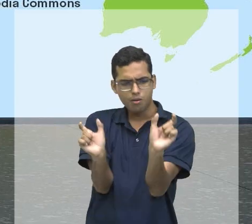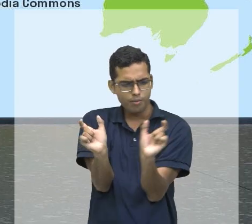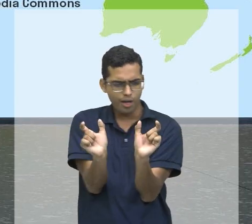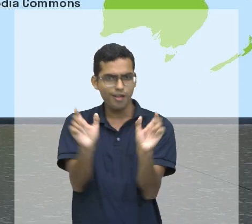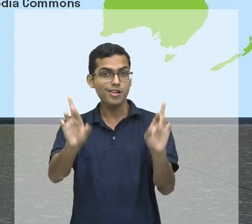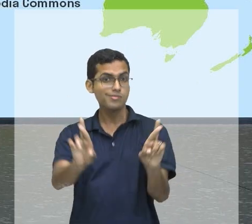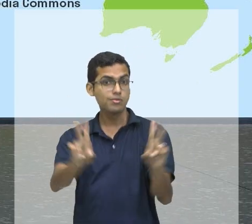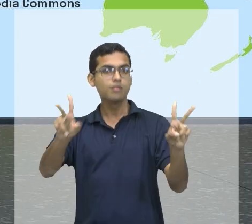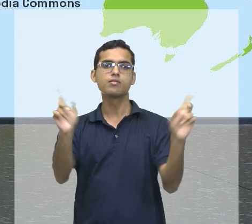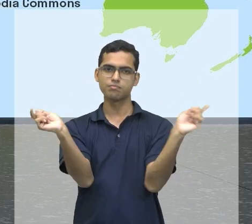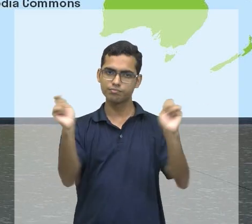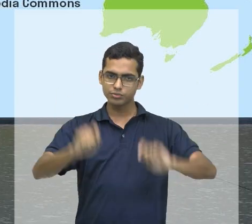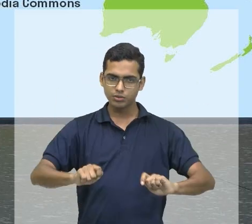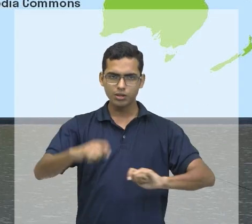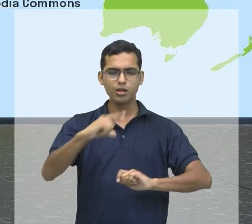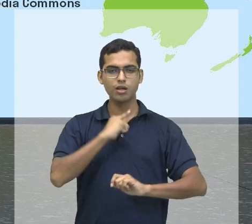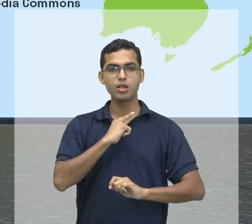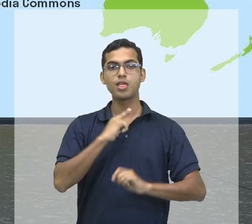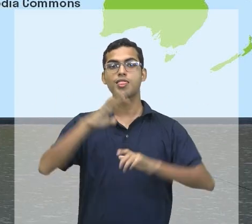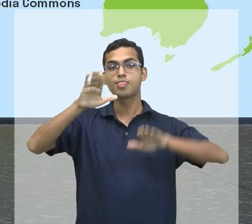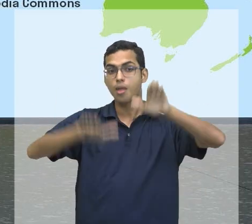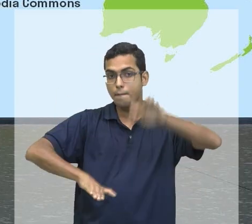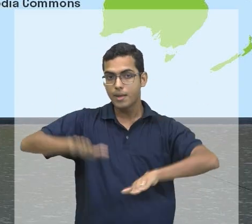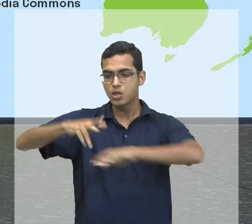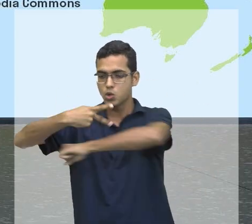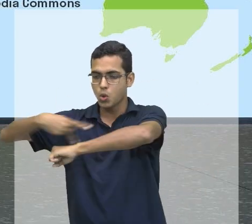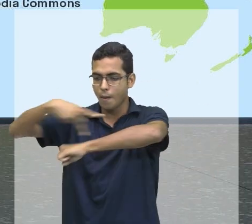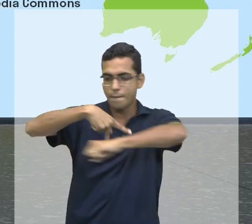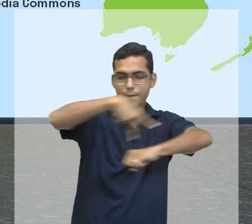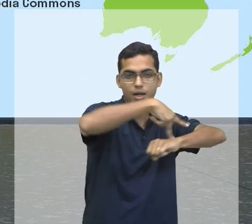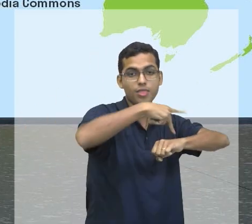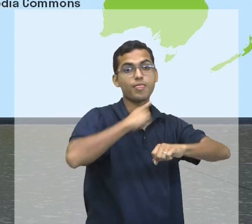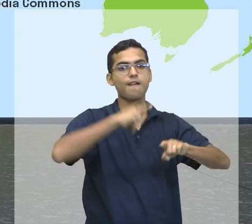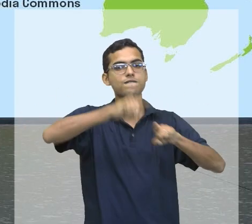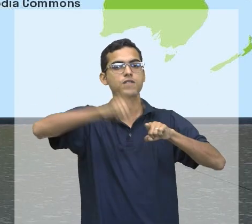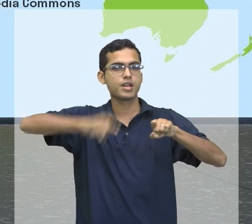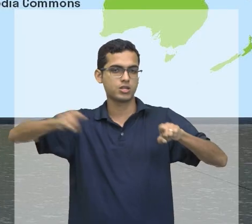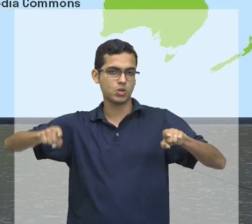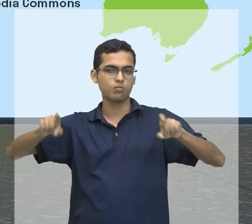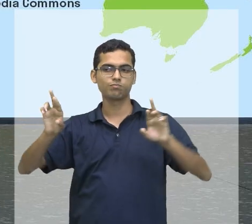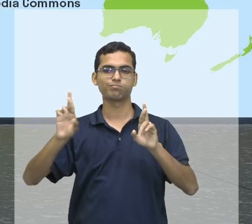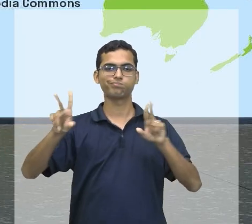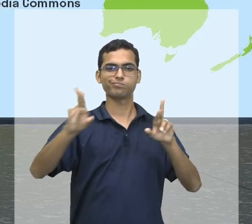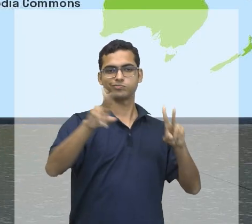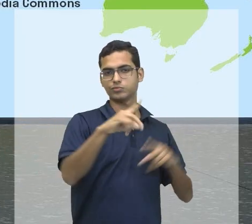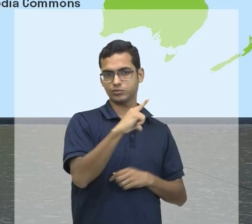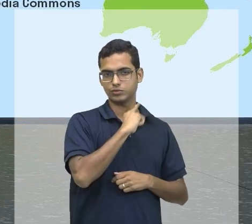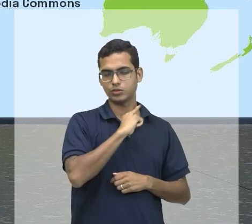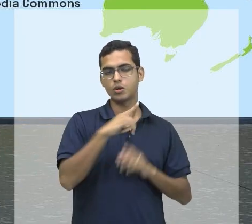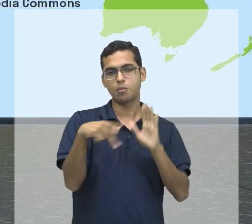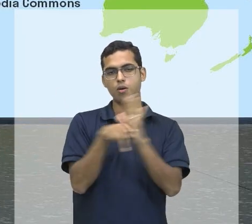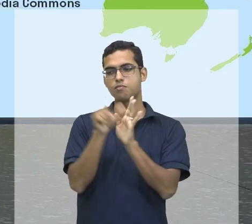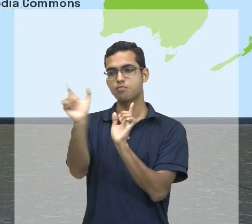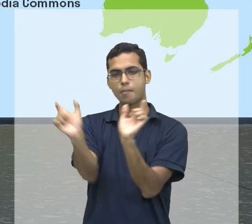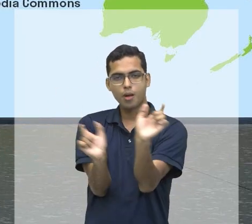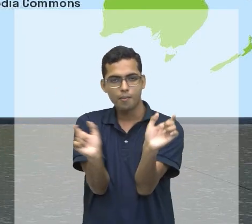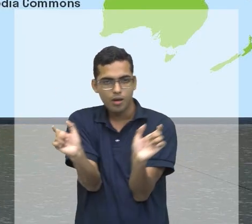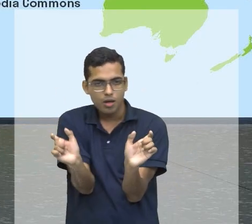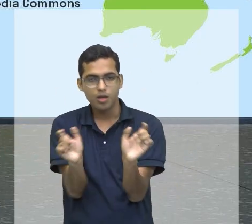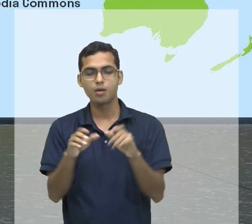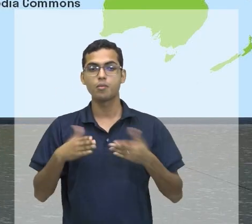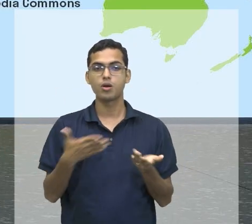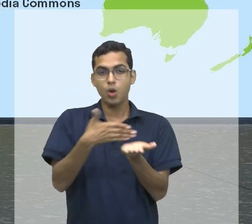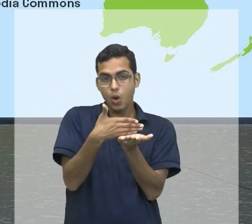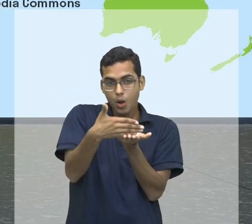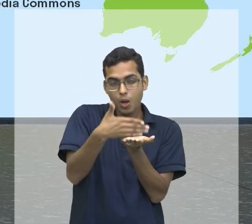alguns países. Então, a língua inglesa, ela veio basicamente, assim, um berço dela da Inglaterra,